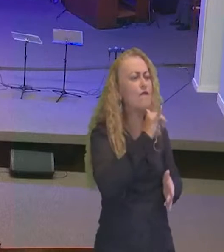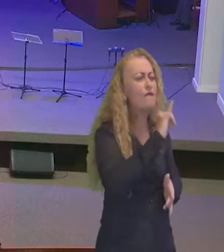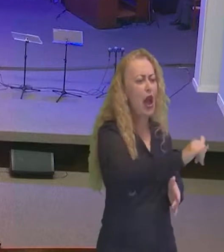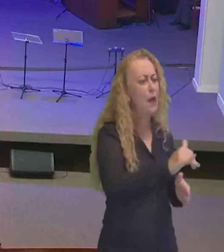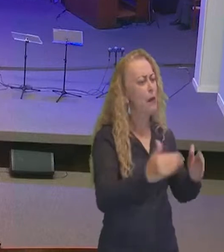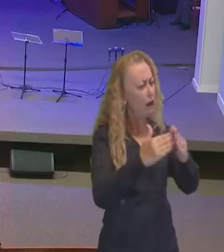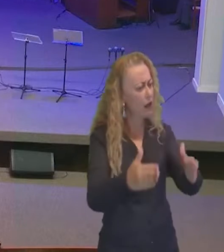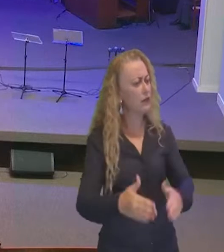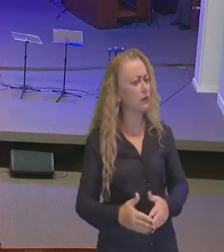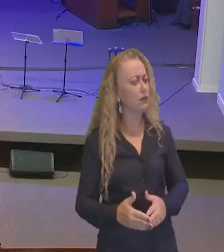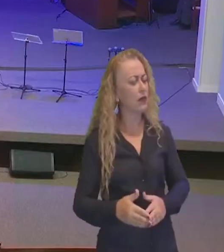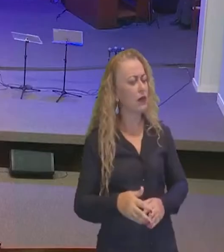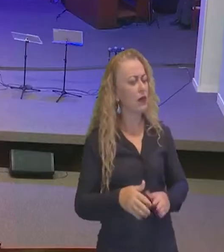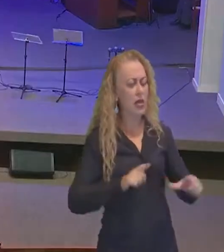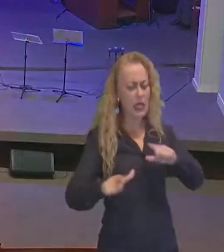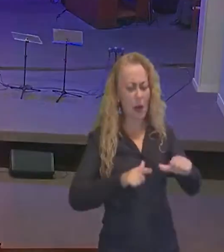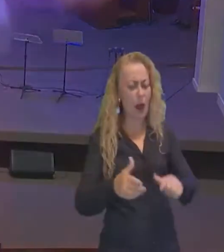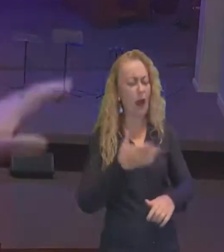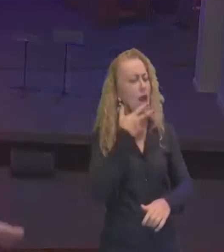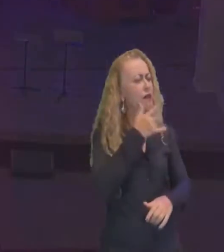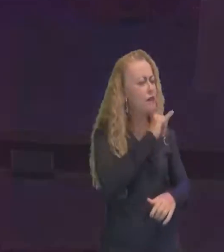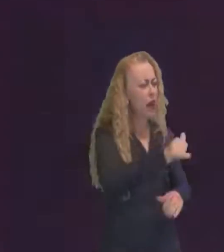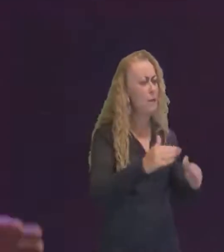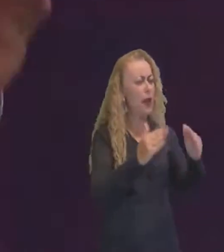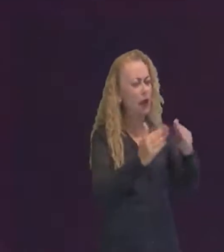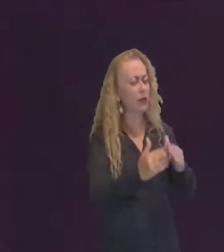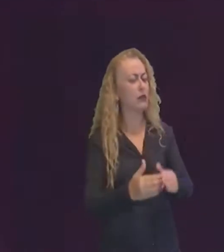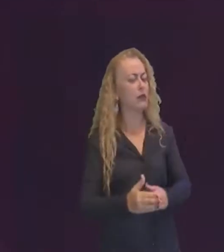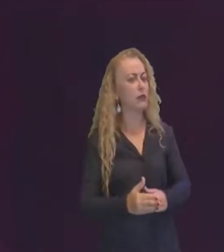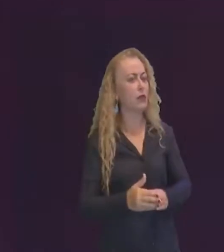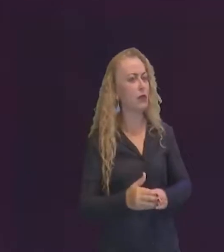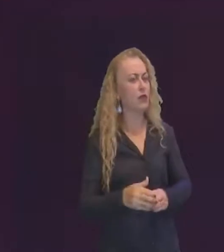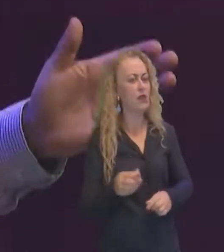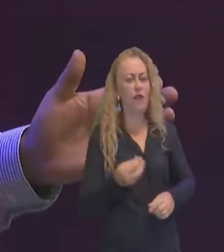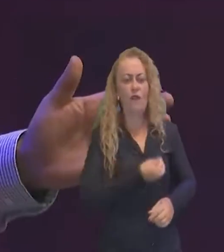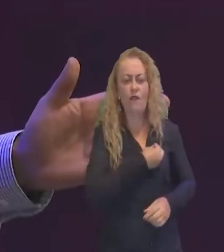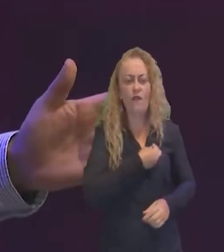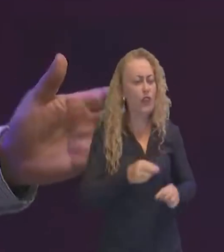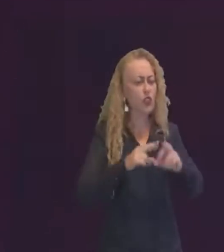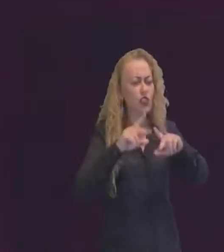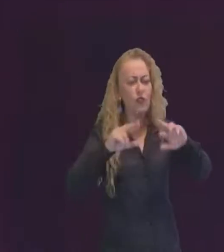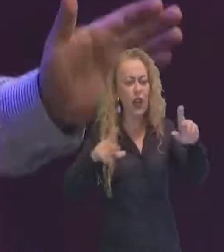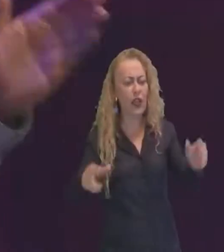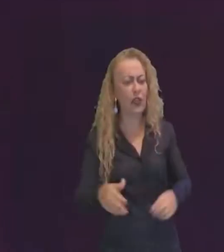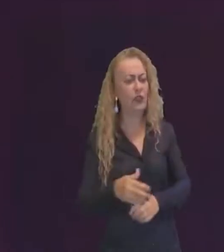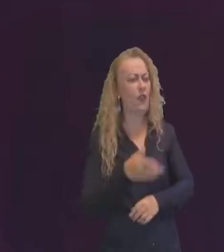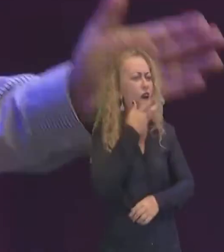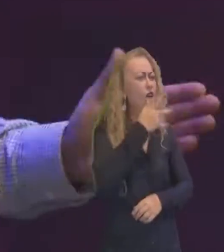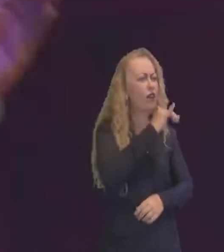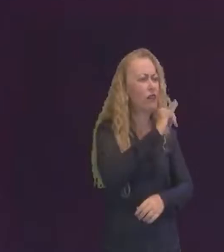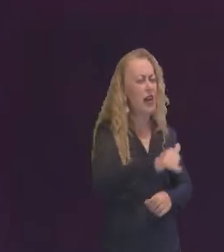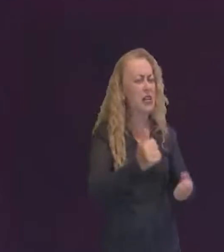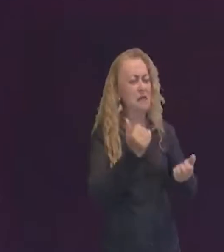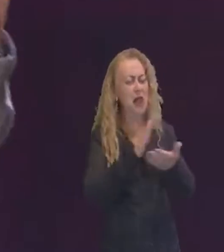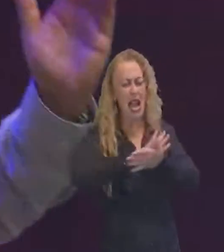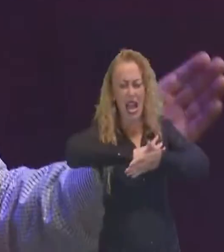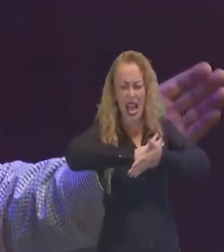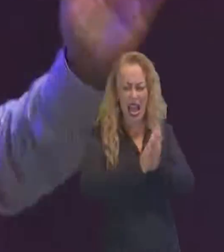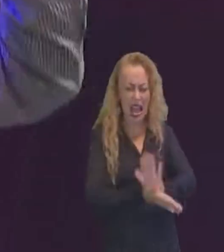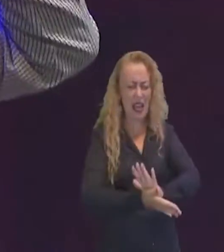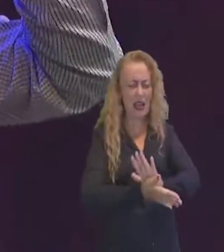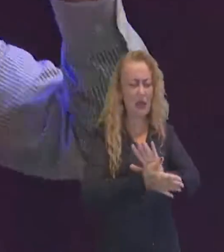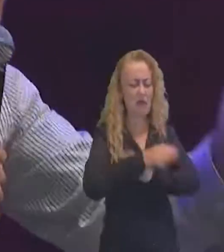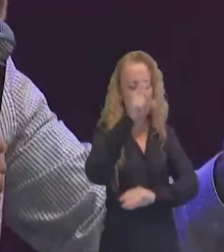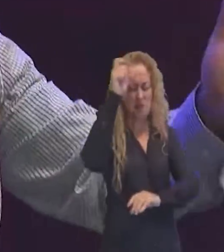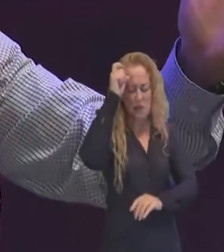carro, vai almoçar em casa, vai fazer algo diferente. Você vai quebrar essa obra do diabo, essa obra das